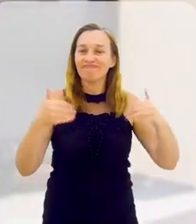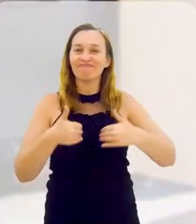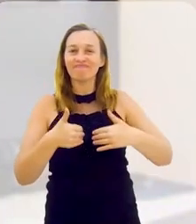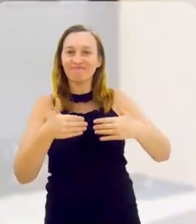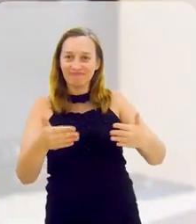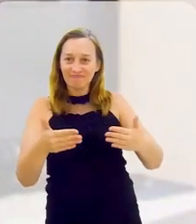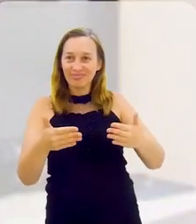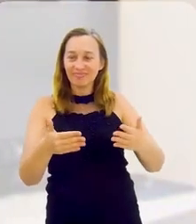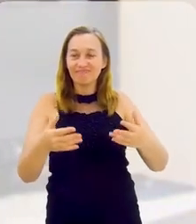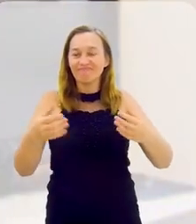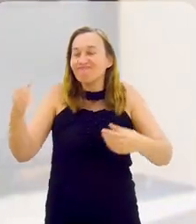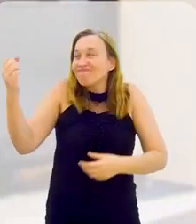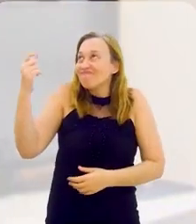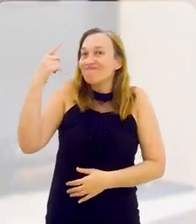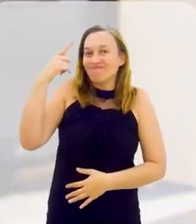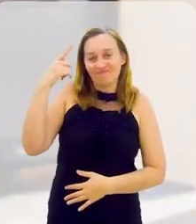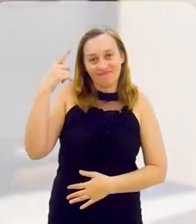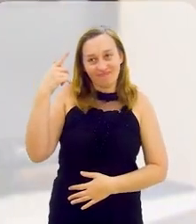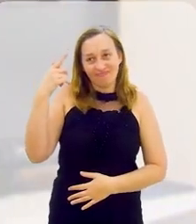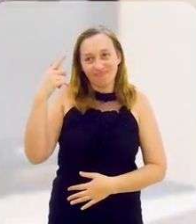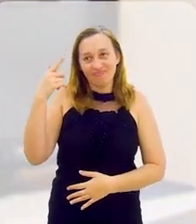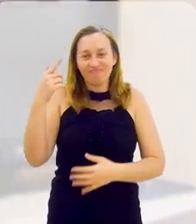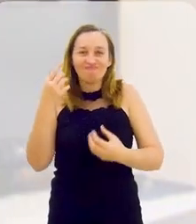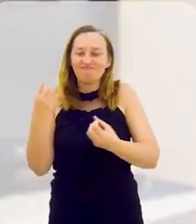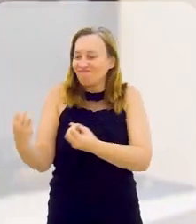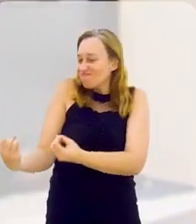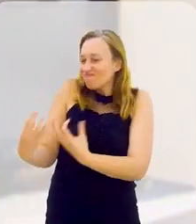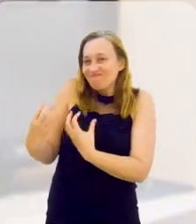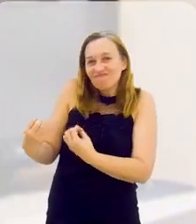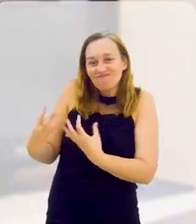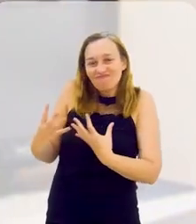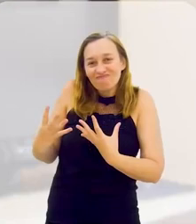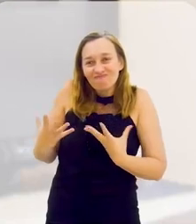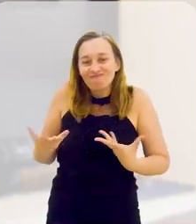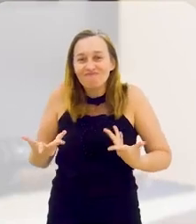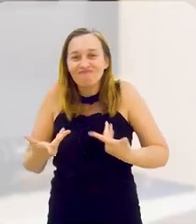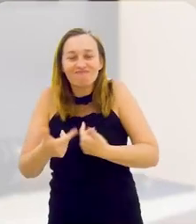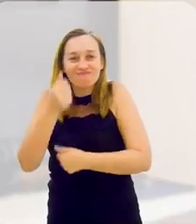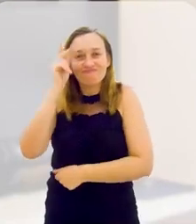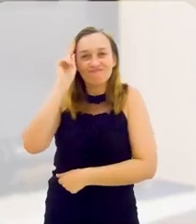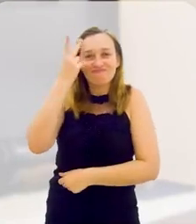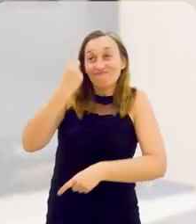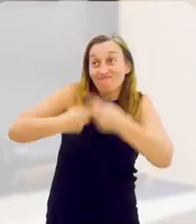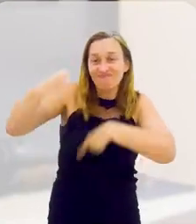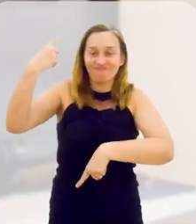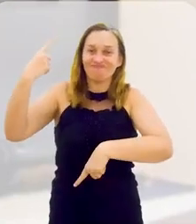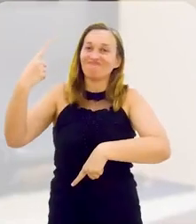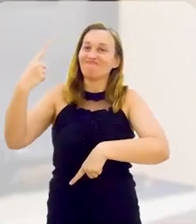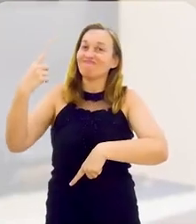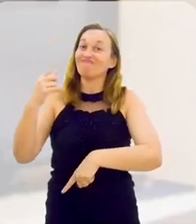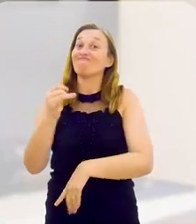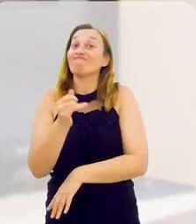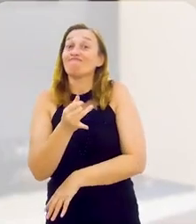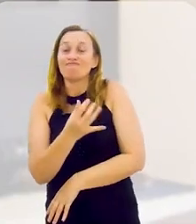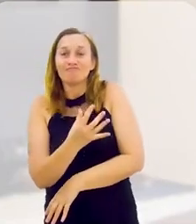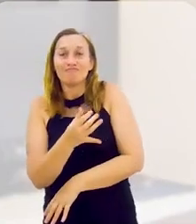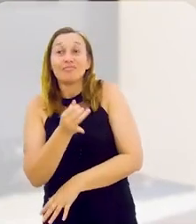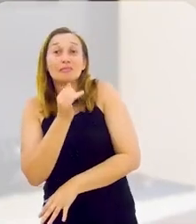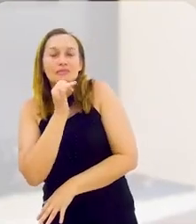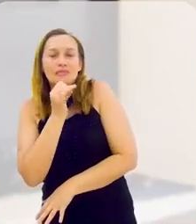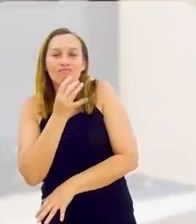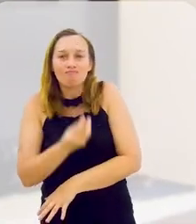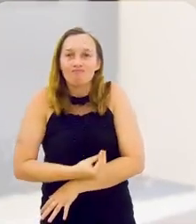Pessoal, está começando o programa que é só inspiração. São lições, muitas histórias de